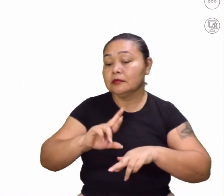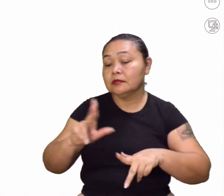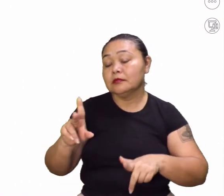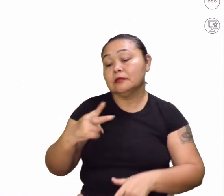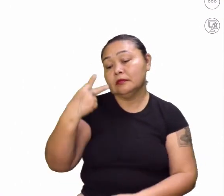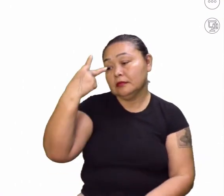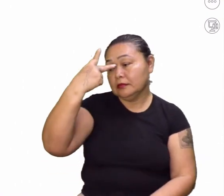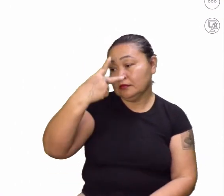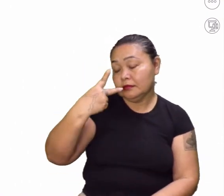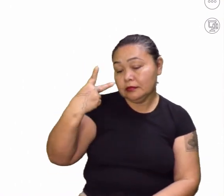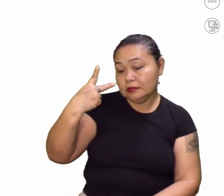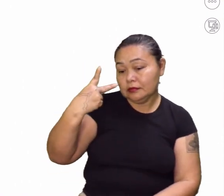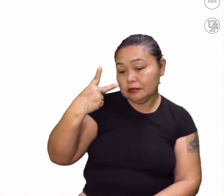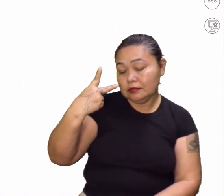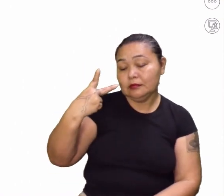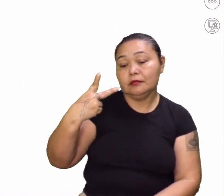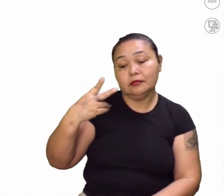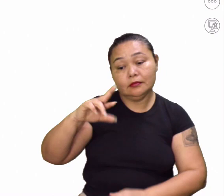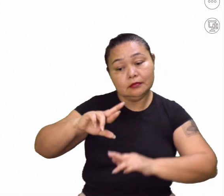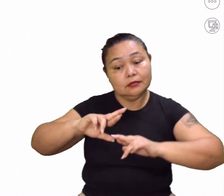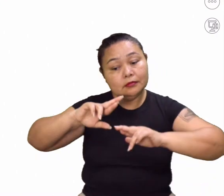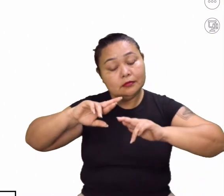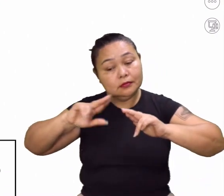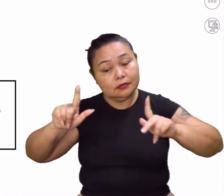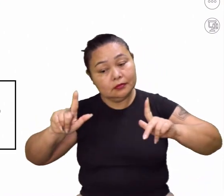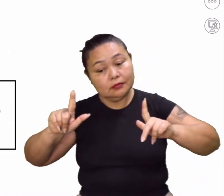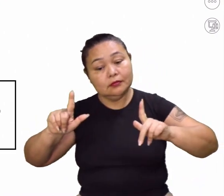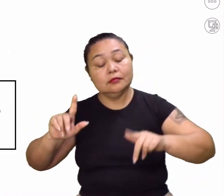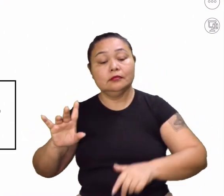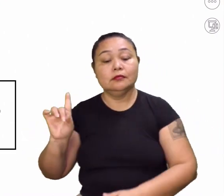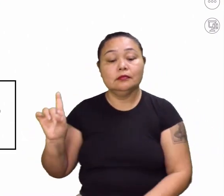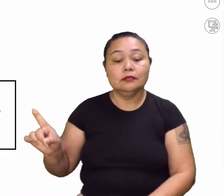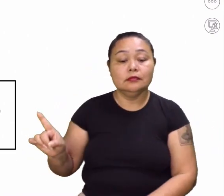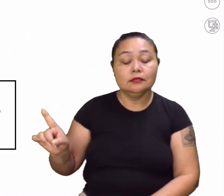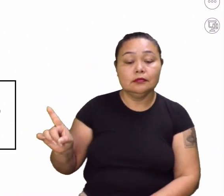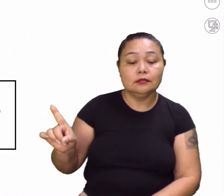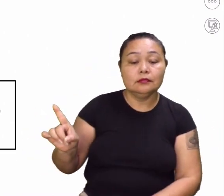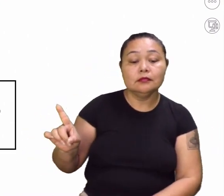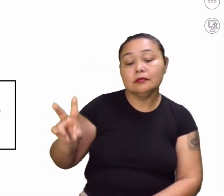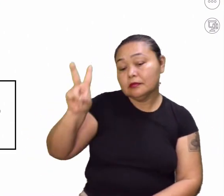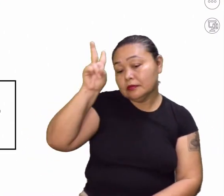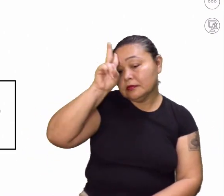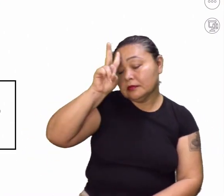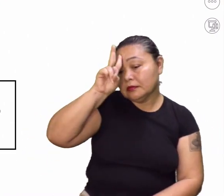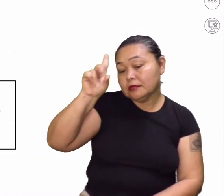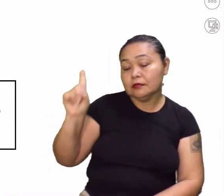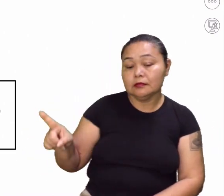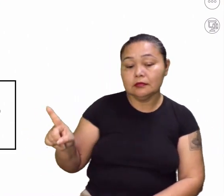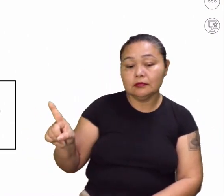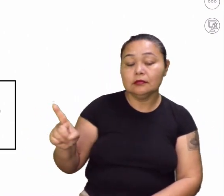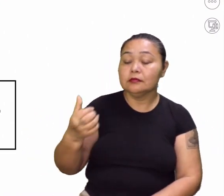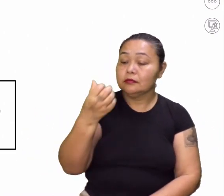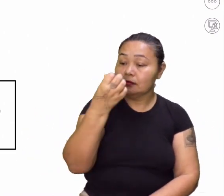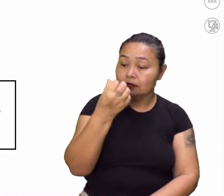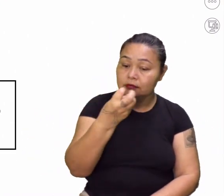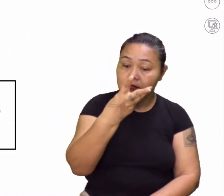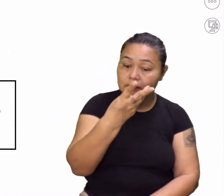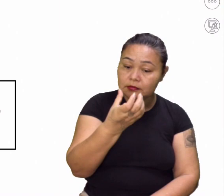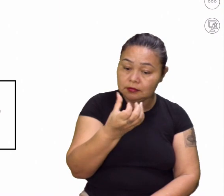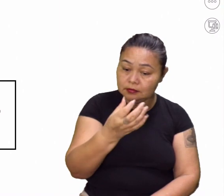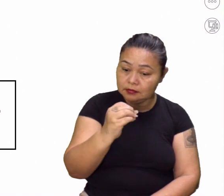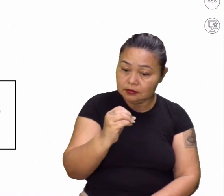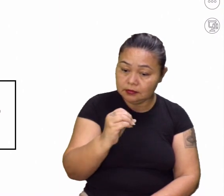diferença horária de 2 horas, que eu falei para vocês há pouco. Então, lembrando que o 360